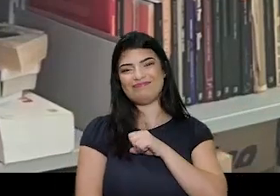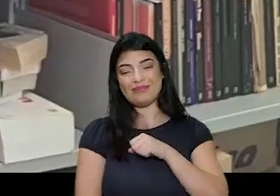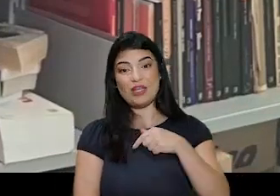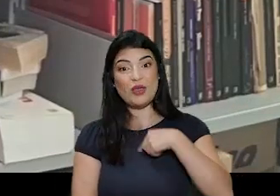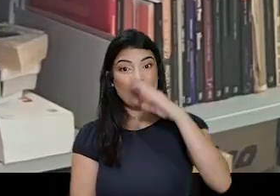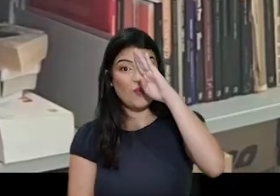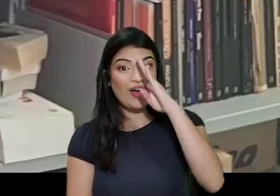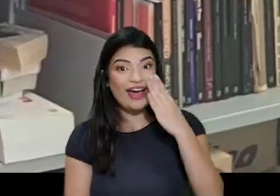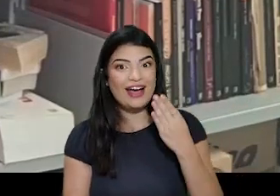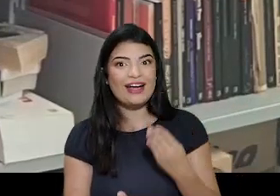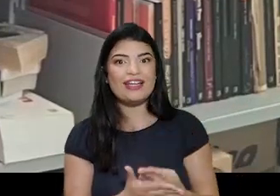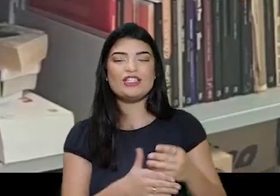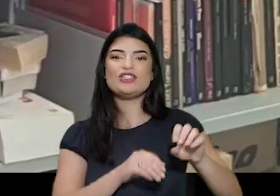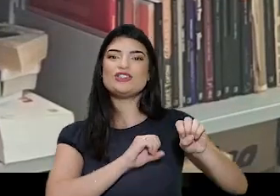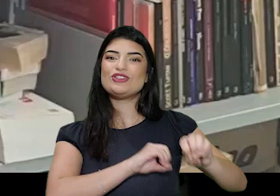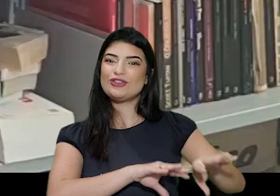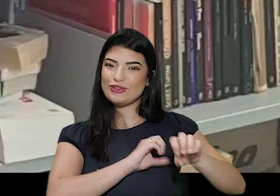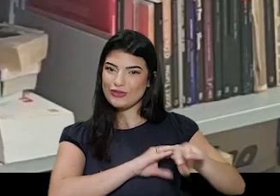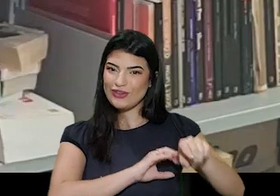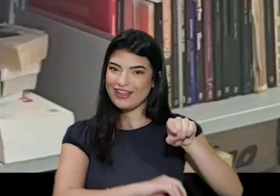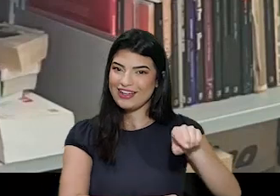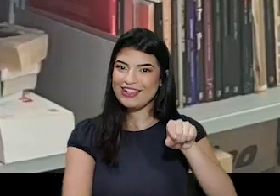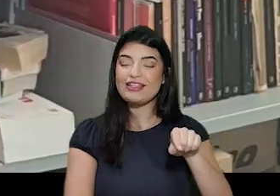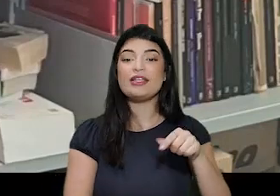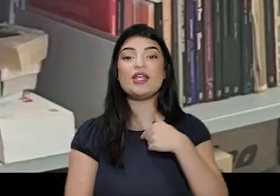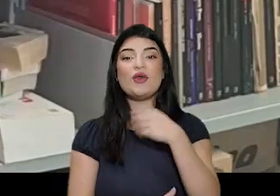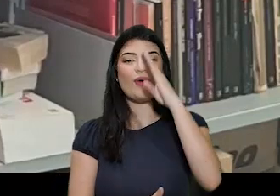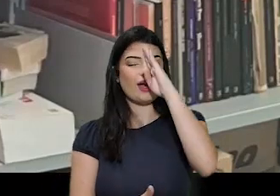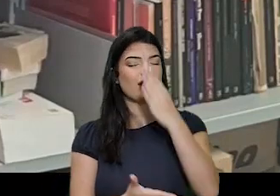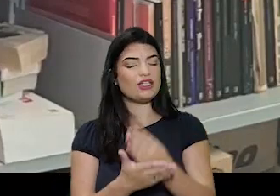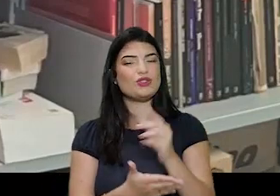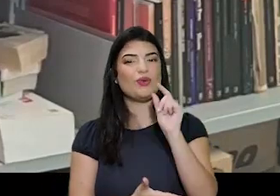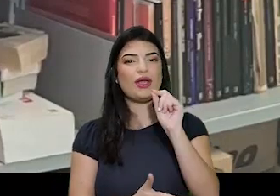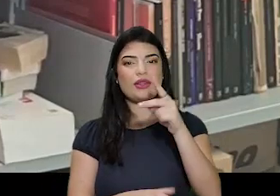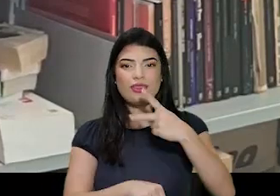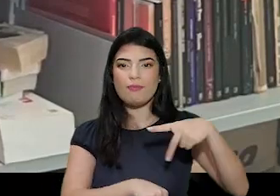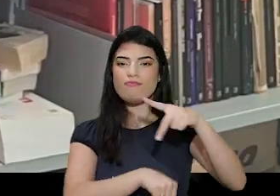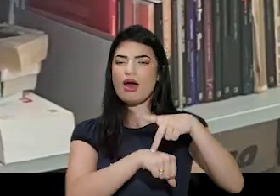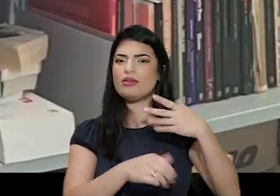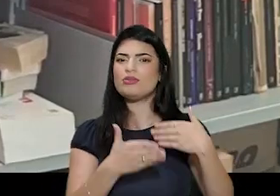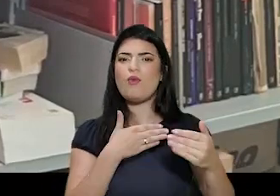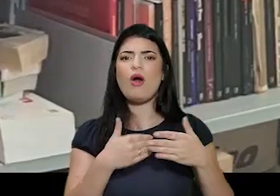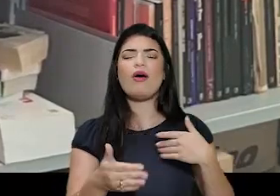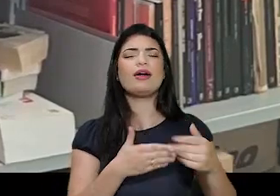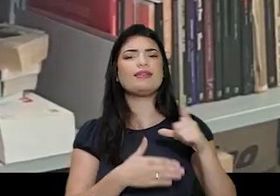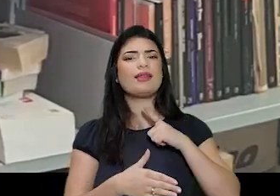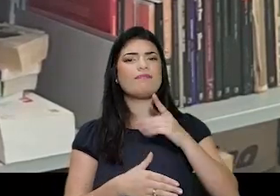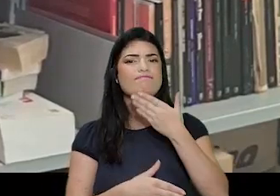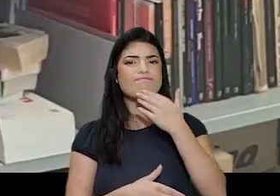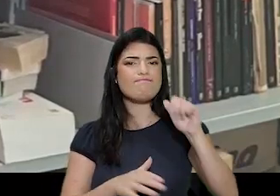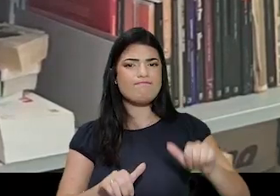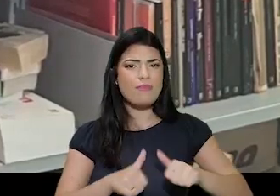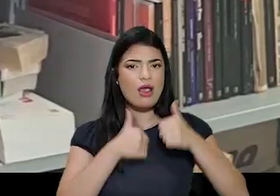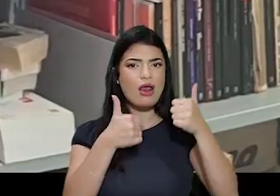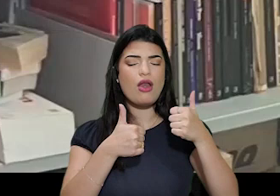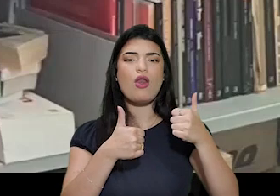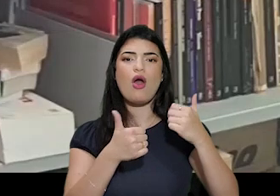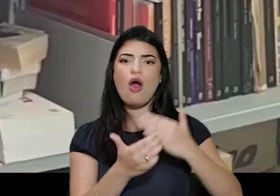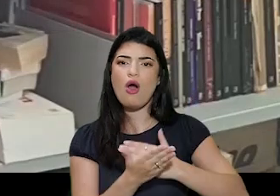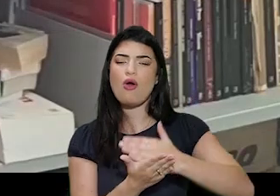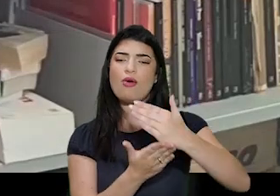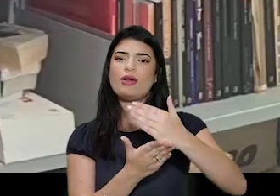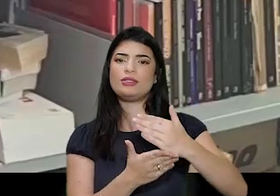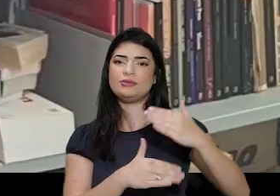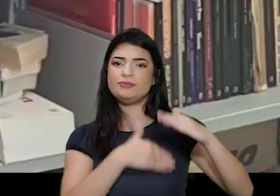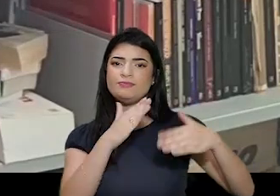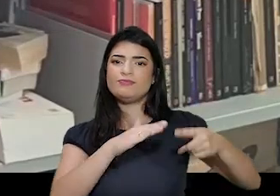paixão. Acredito muito na educação, acredito que o país, que qualquer país, só vai melhorar a